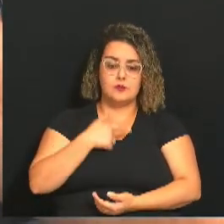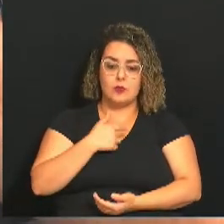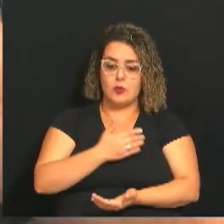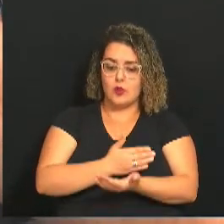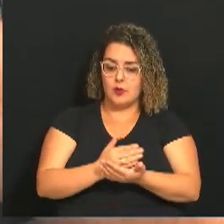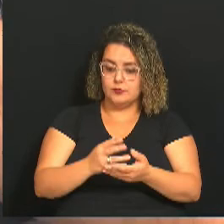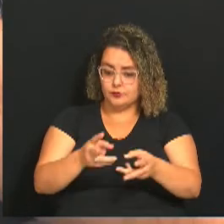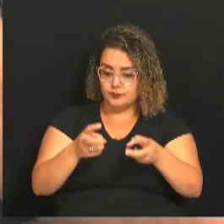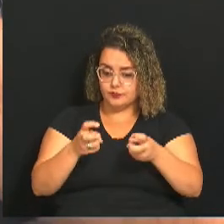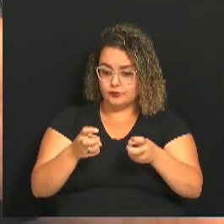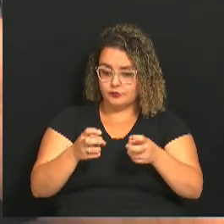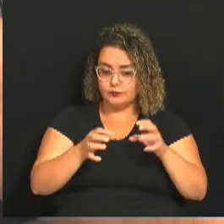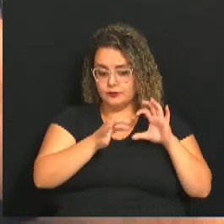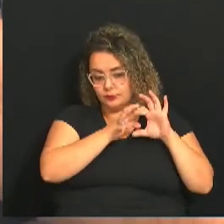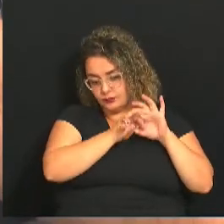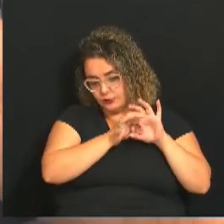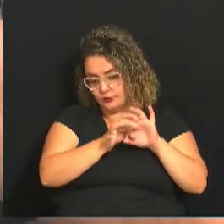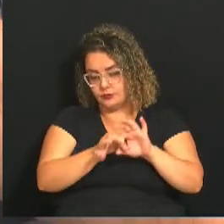nesse contexto,